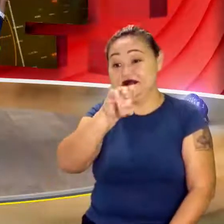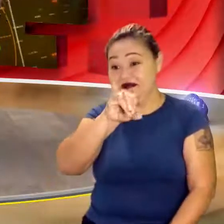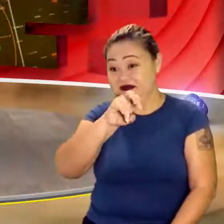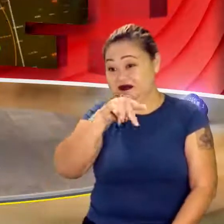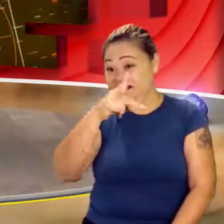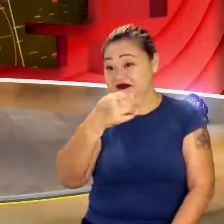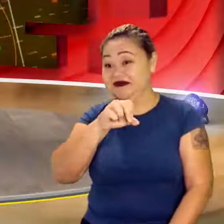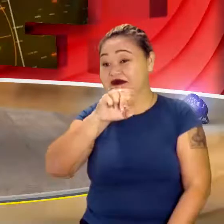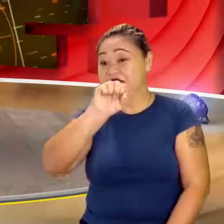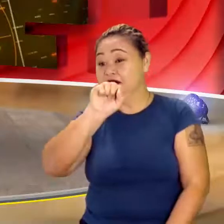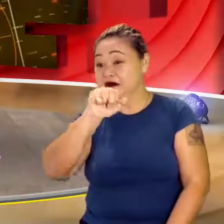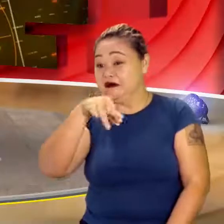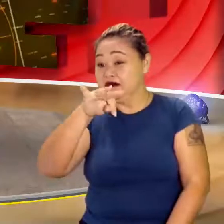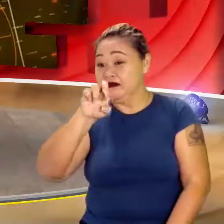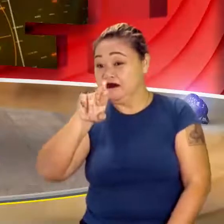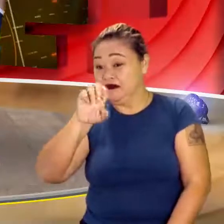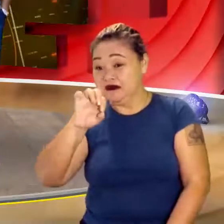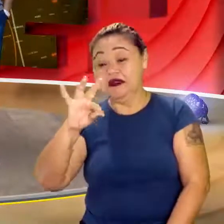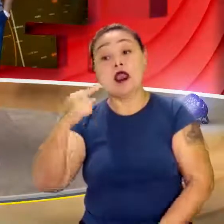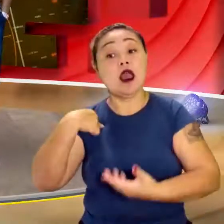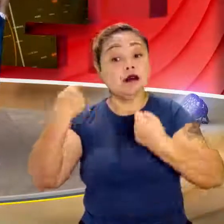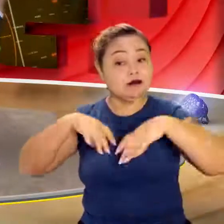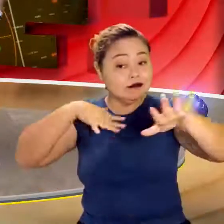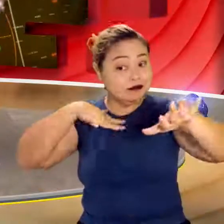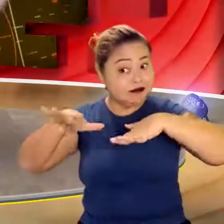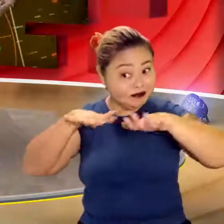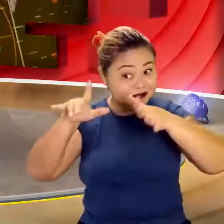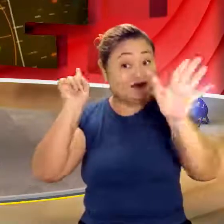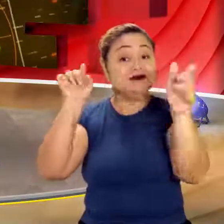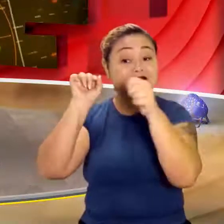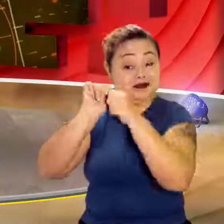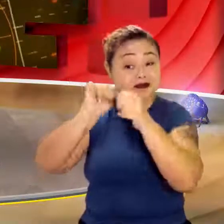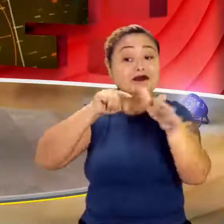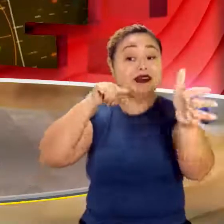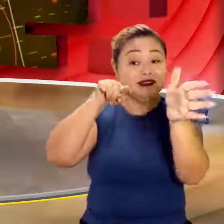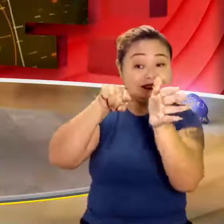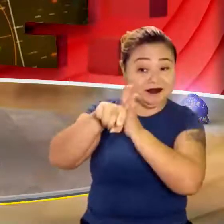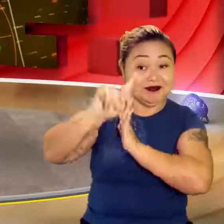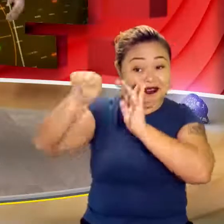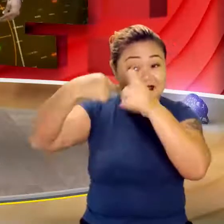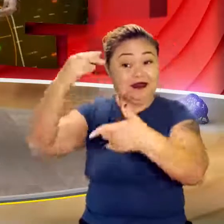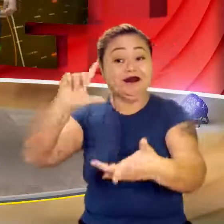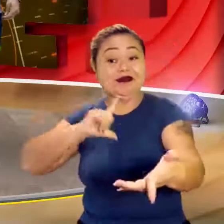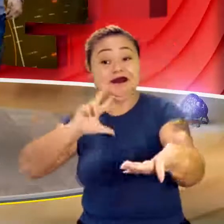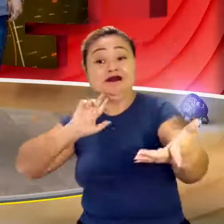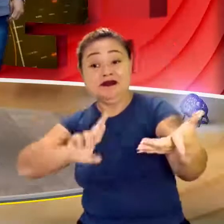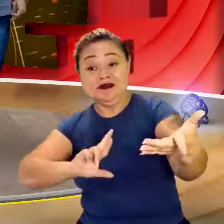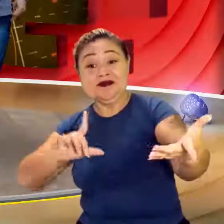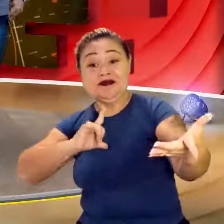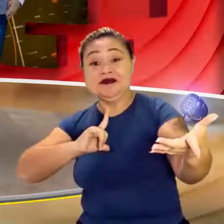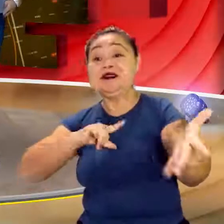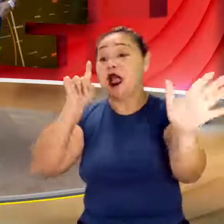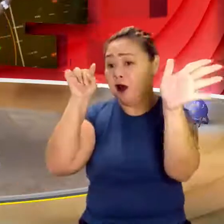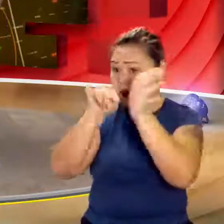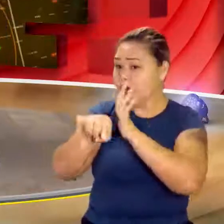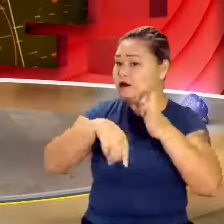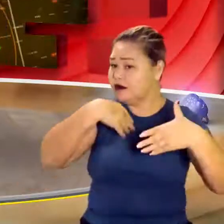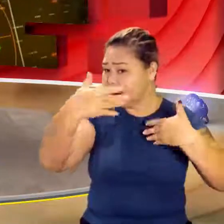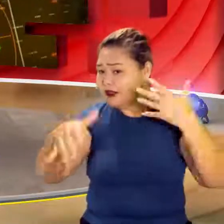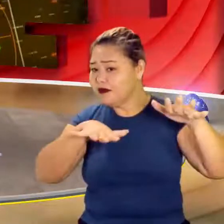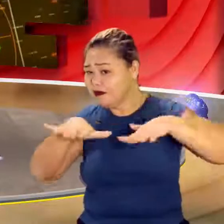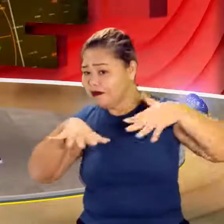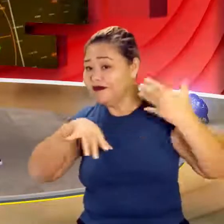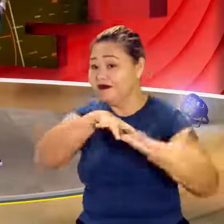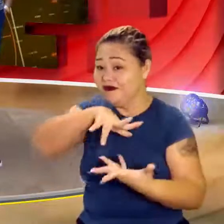Santos, né? Então a gente precisa movimentar as perguntas para se obter as respostas. Verdade. Né? São as perguntas que movem o mundo. E